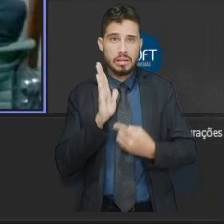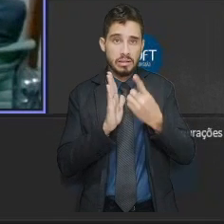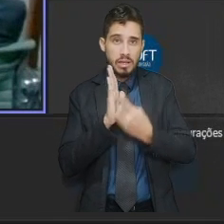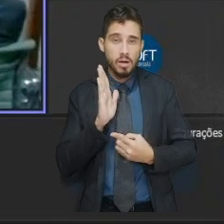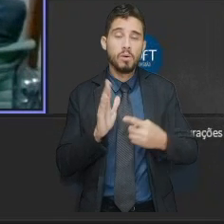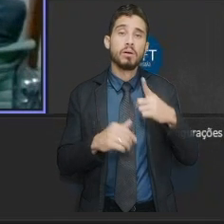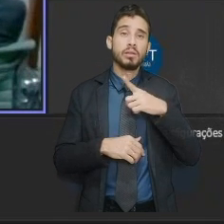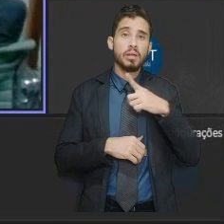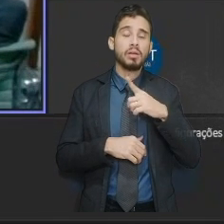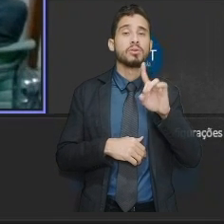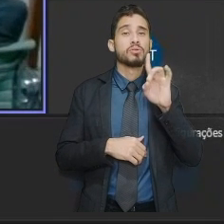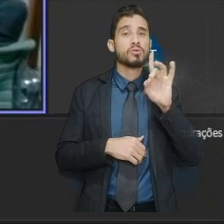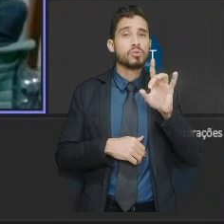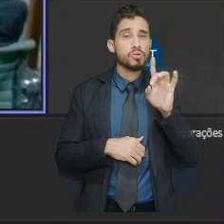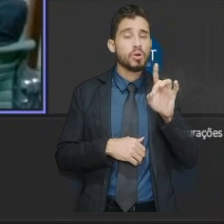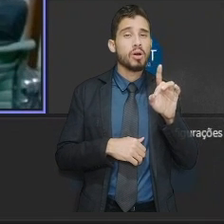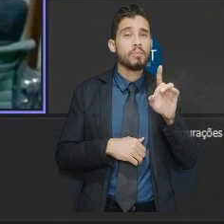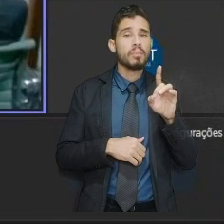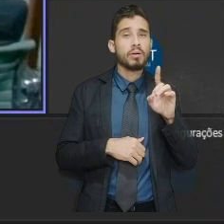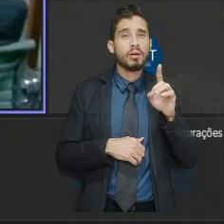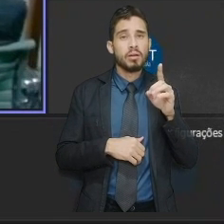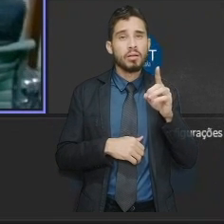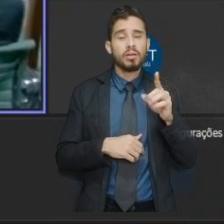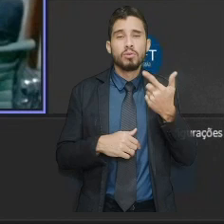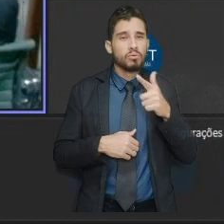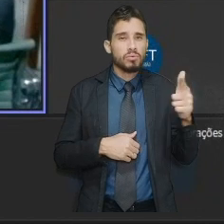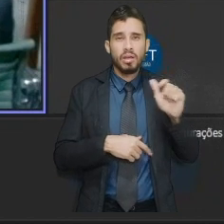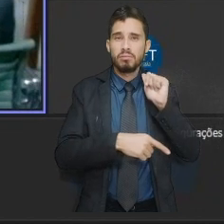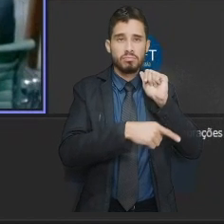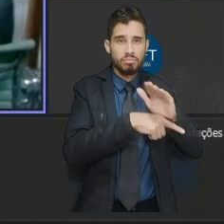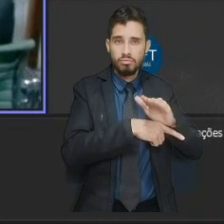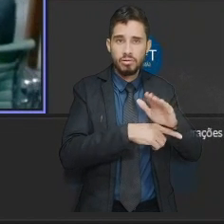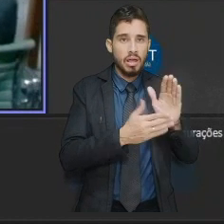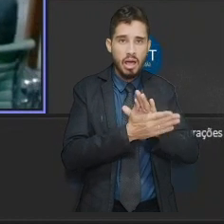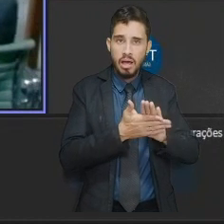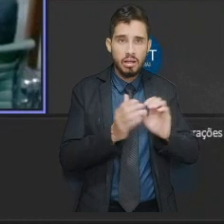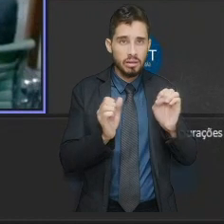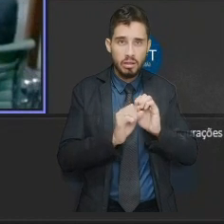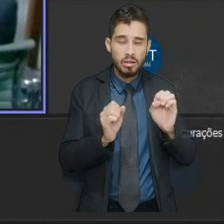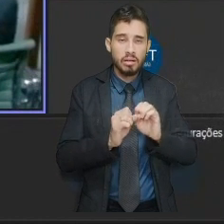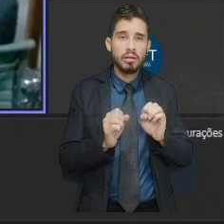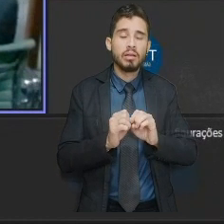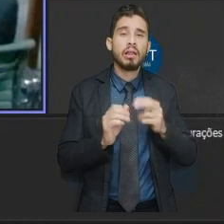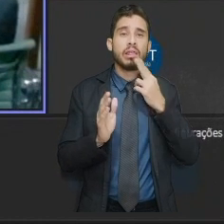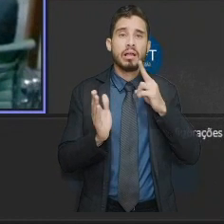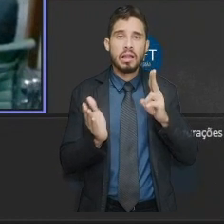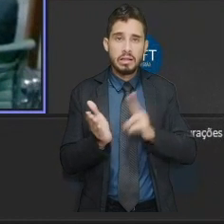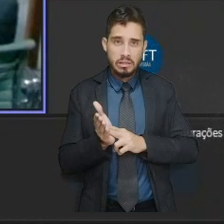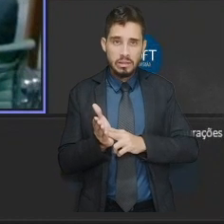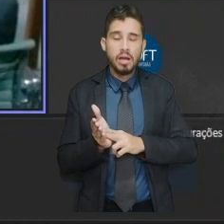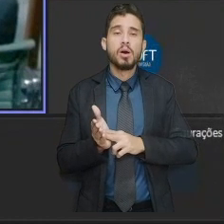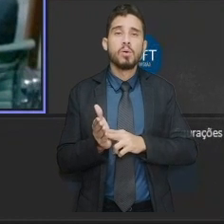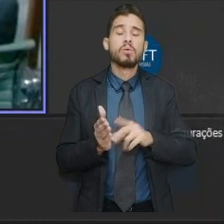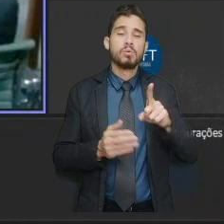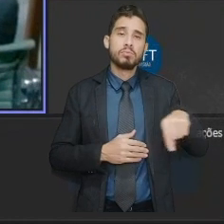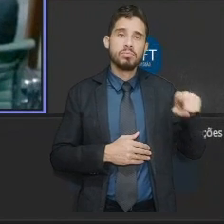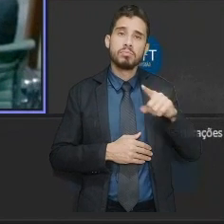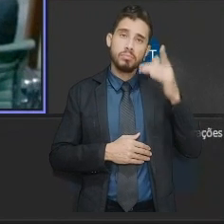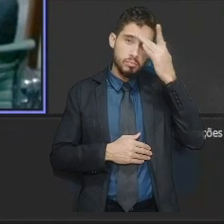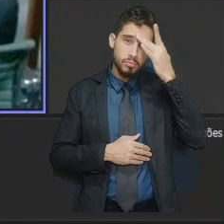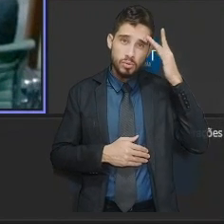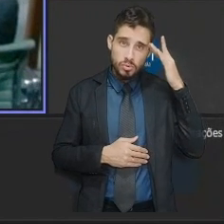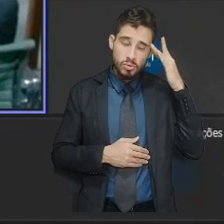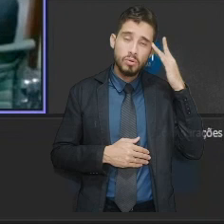declaração do exequente, conhecidos e parcialmente providos, apenas para sanar a omissão, sem efeitos infringentes. Embaixo de declaração do